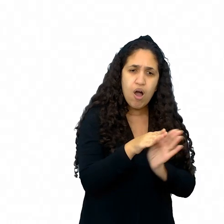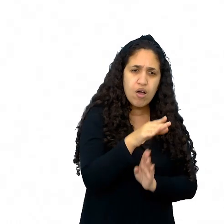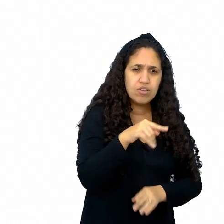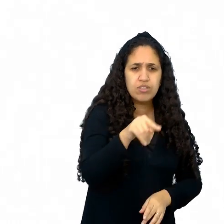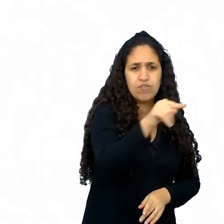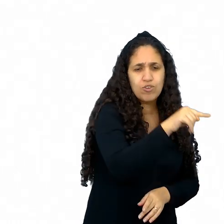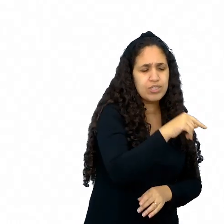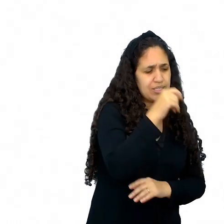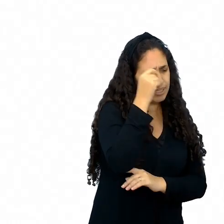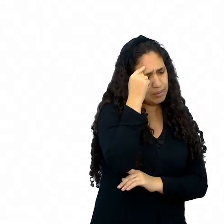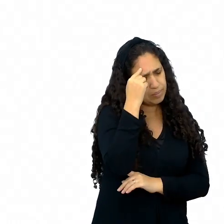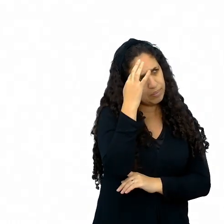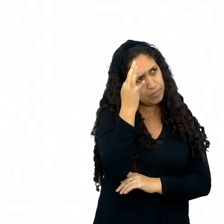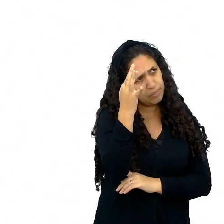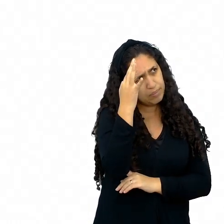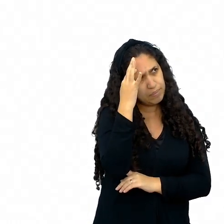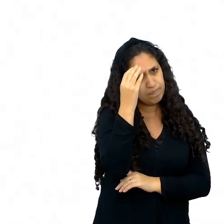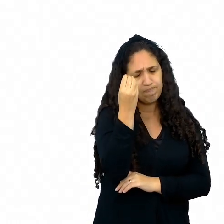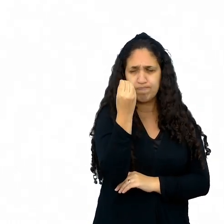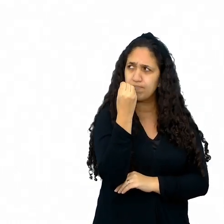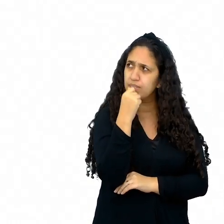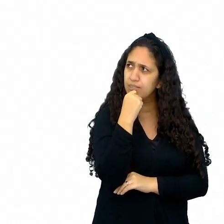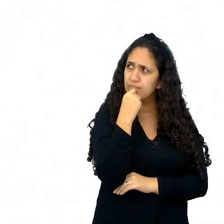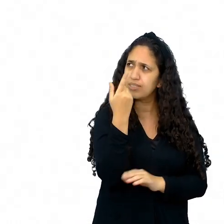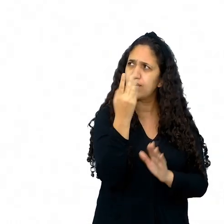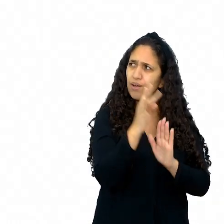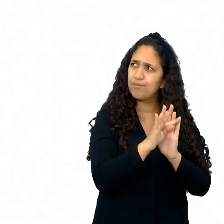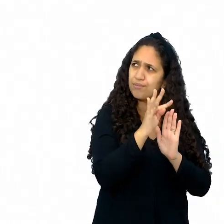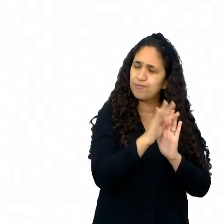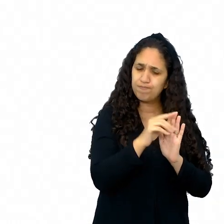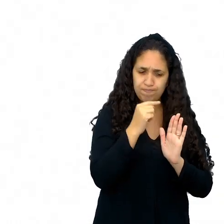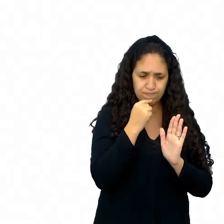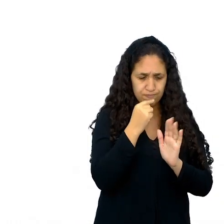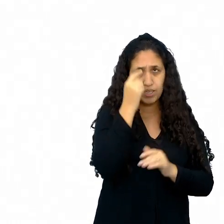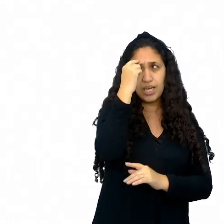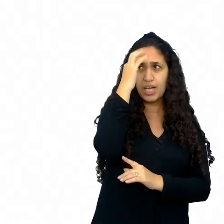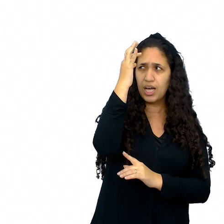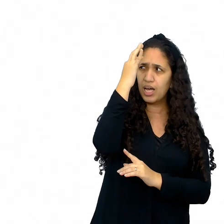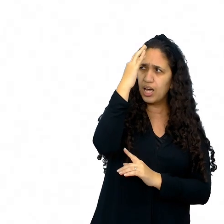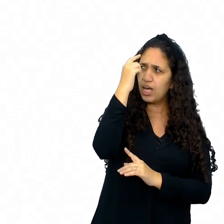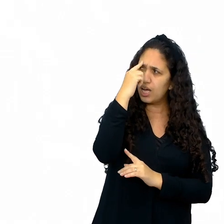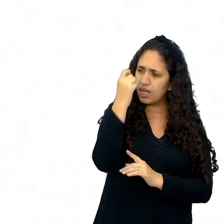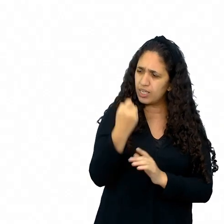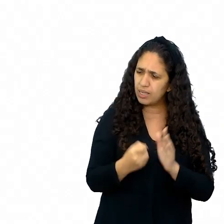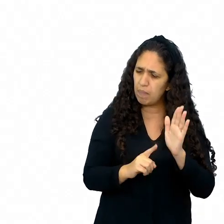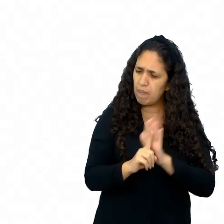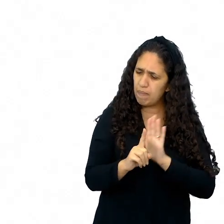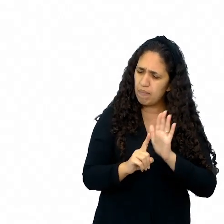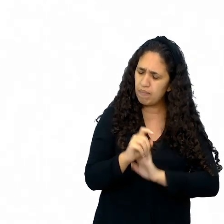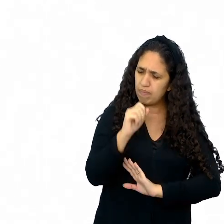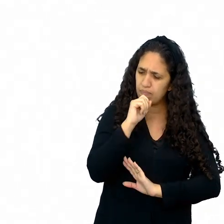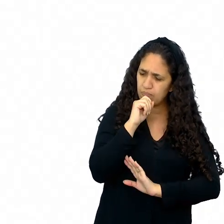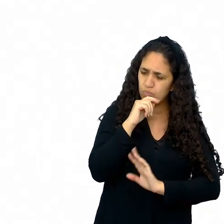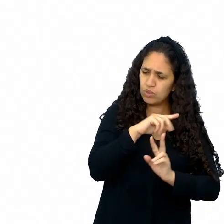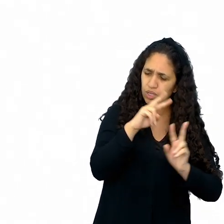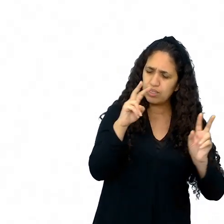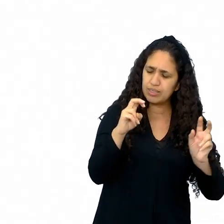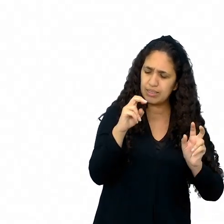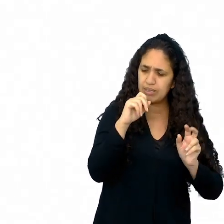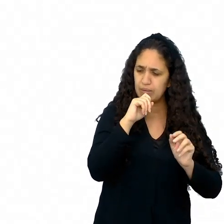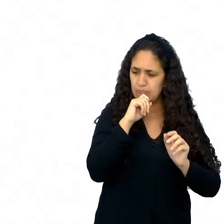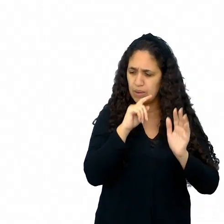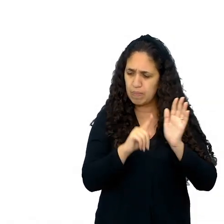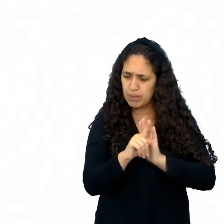fazer previsões em relação ao texto, elaborando perguntas, não é? Acerca da temática, acerca